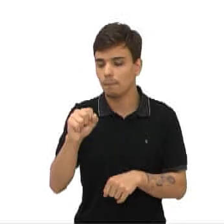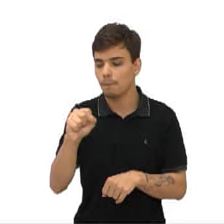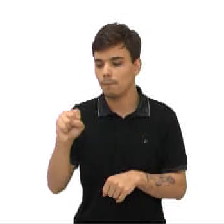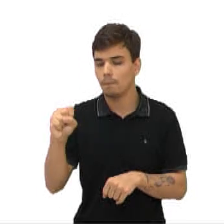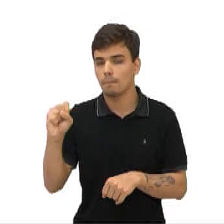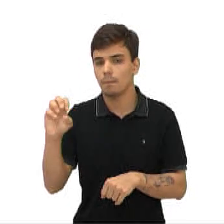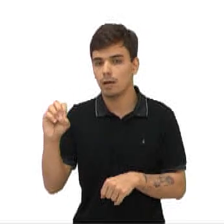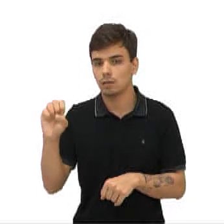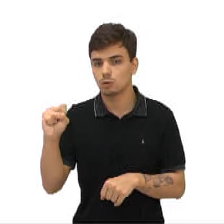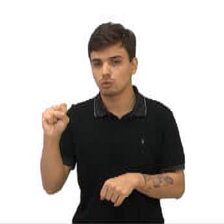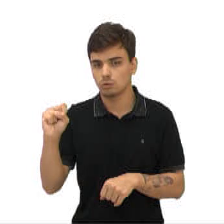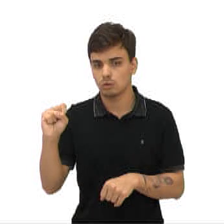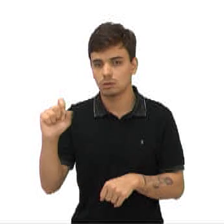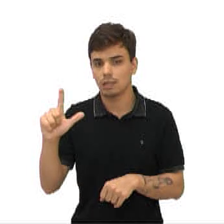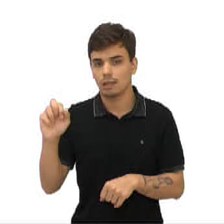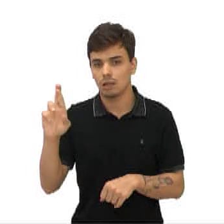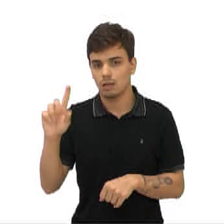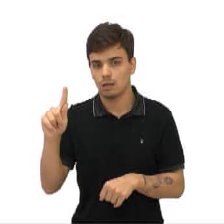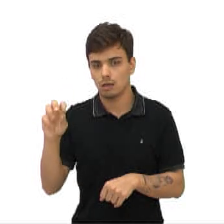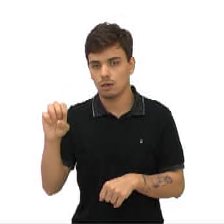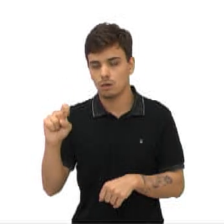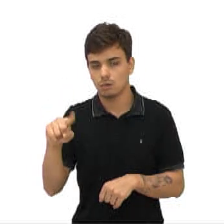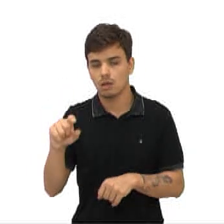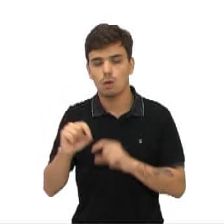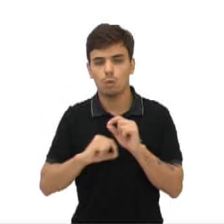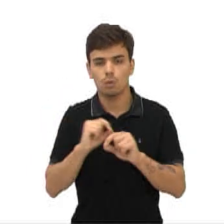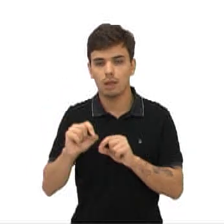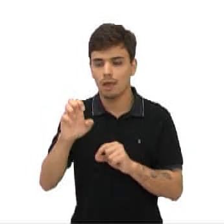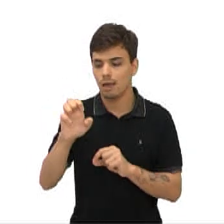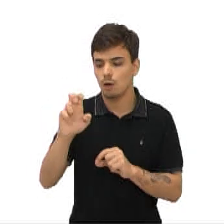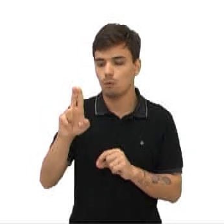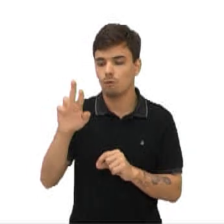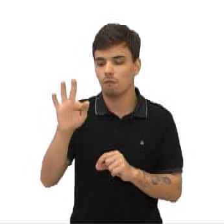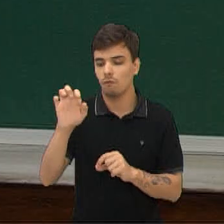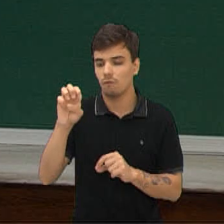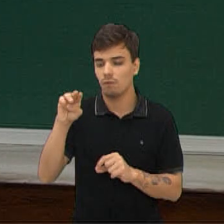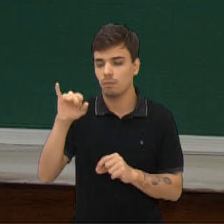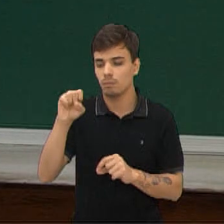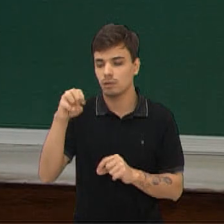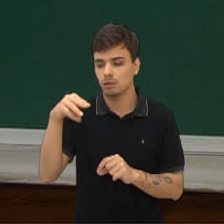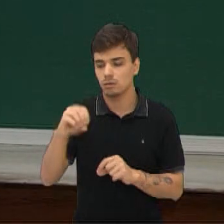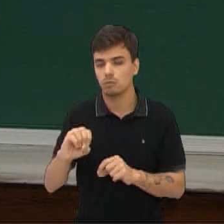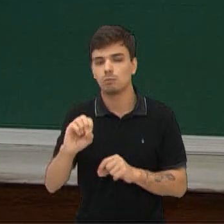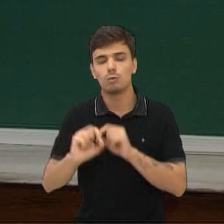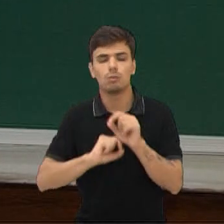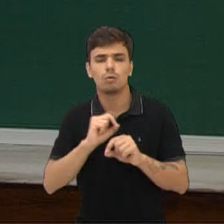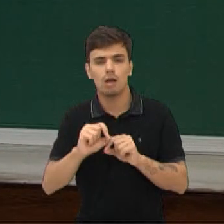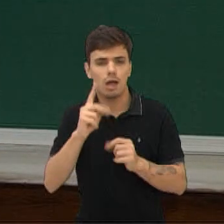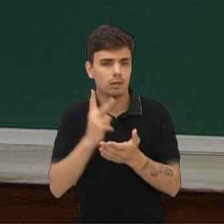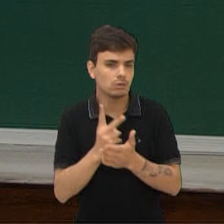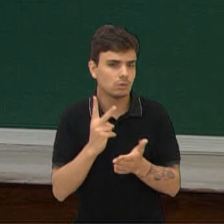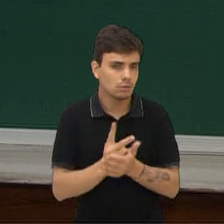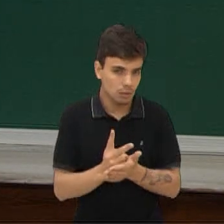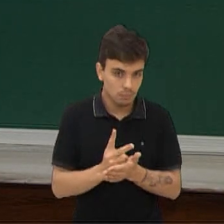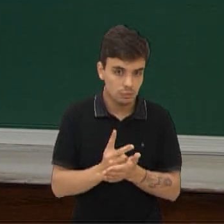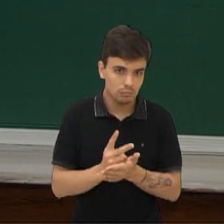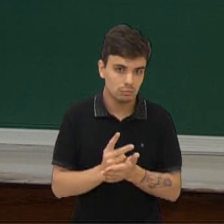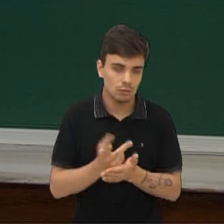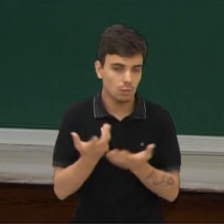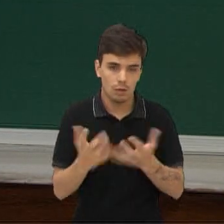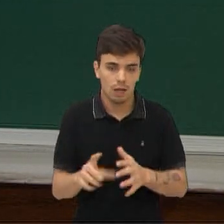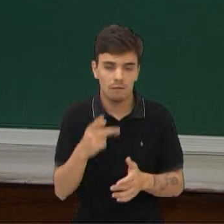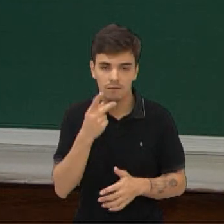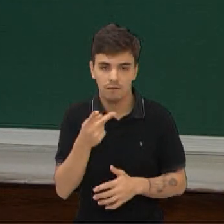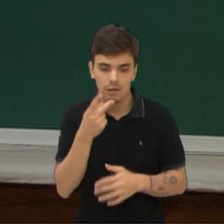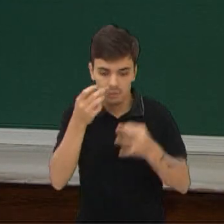um eufemismo de envelhecer, né? Lembra que eu falei que eufemismo é sempre quando a gente não quer falar